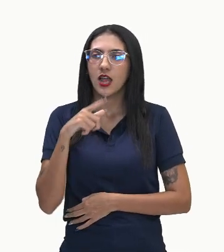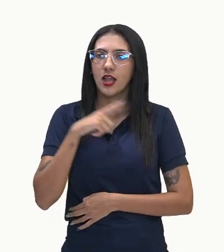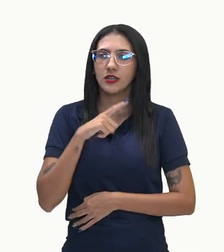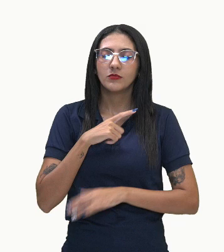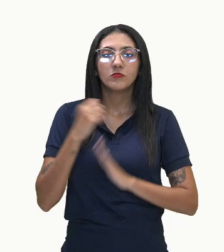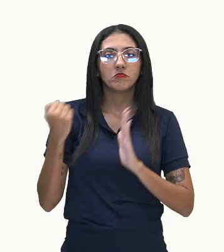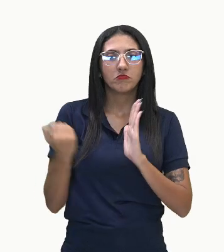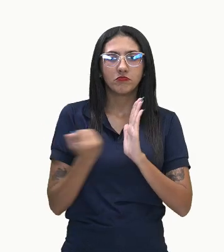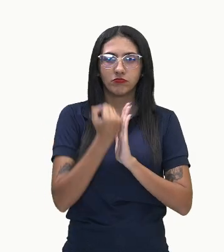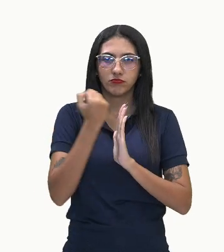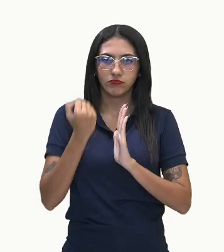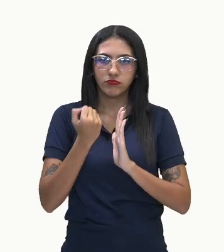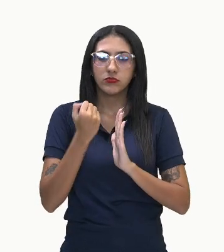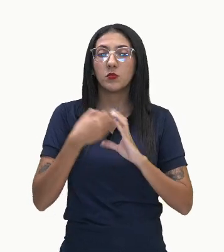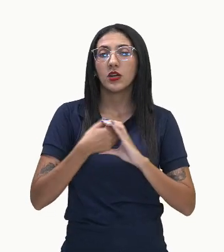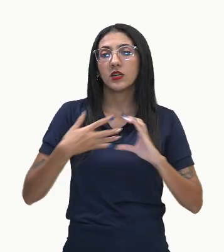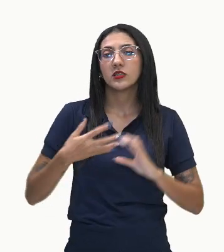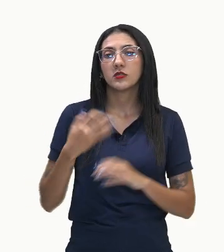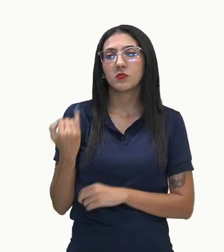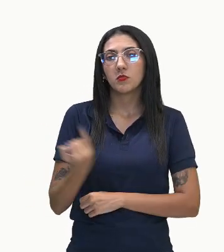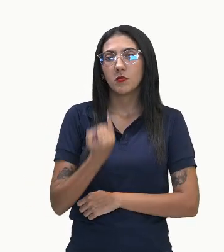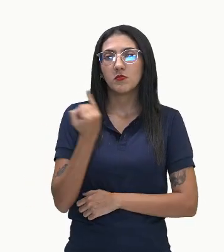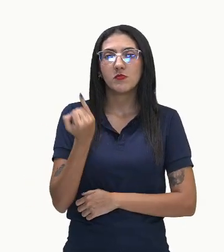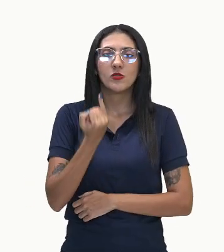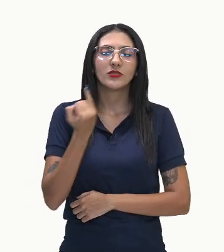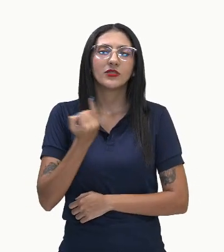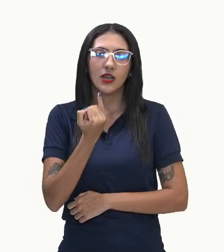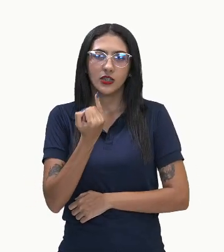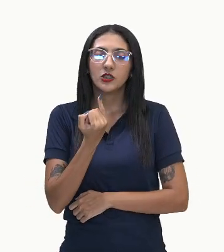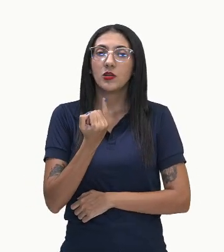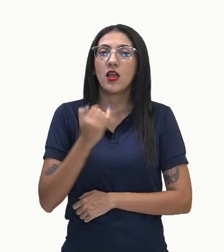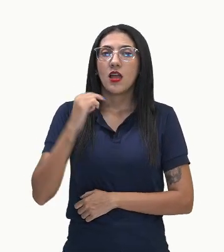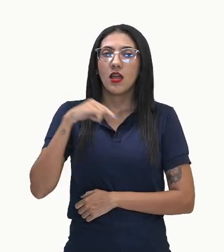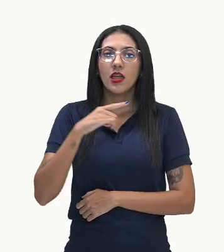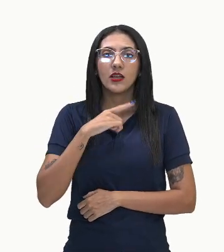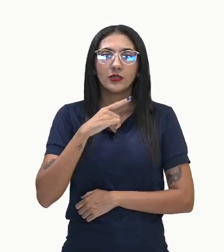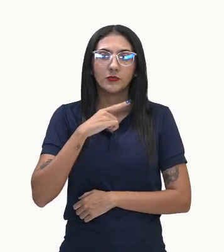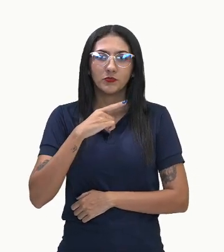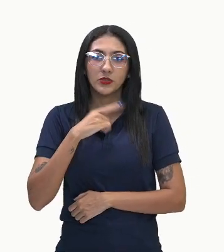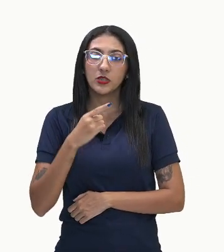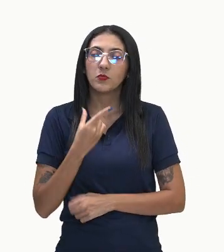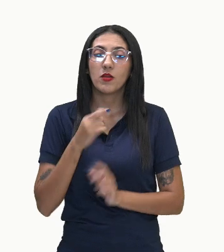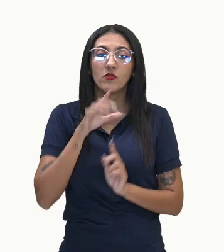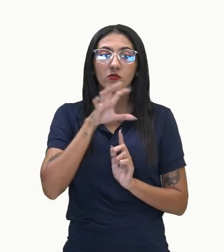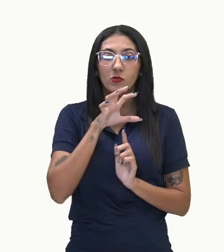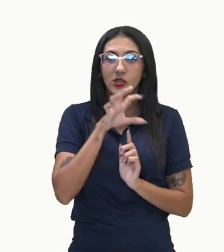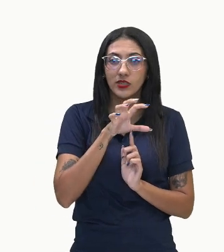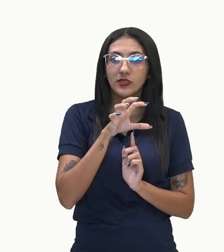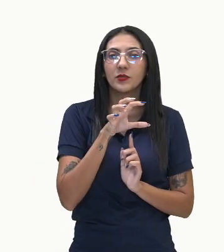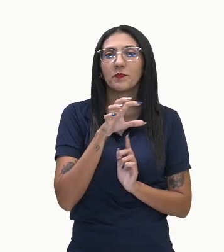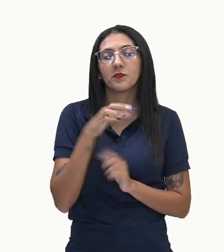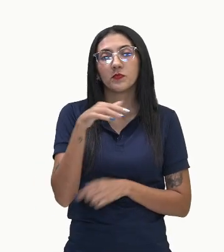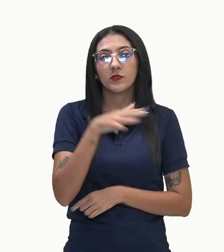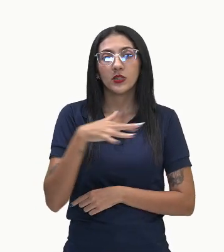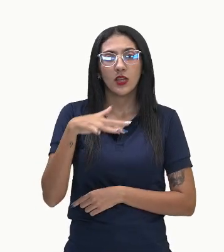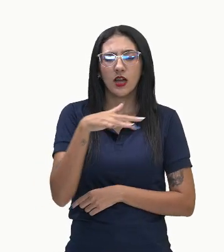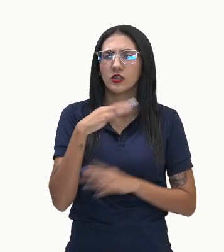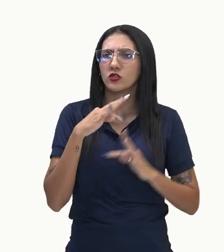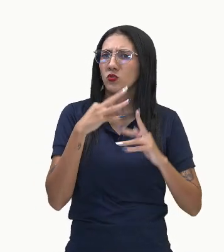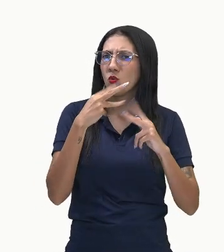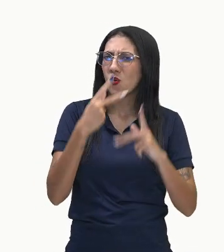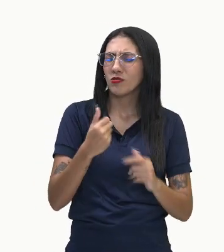marcar. A oralidade é que, de certa forma, vai ser preponderante no âmago de toda e